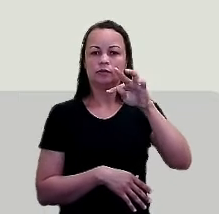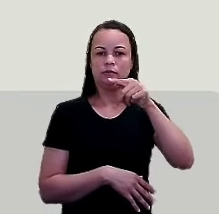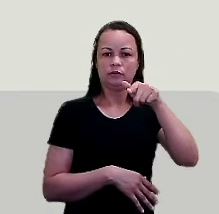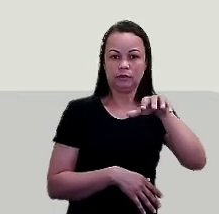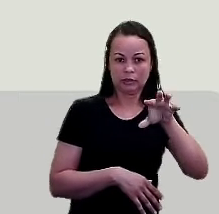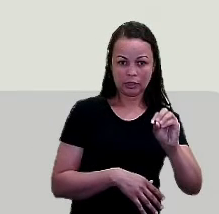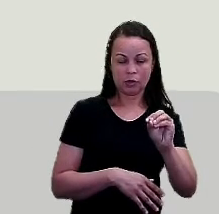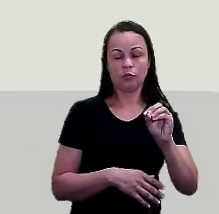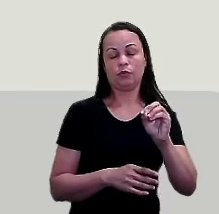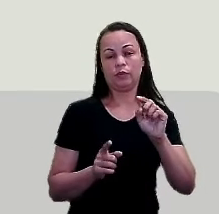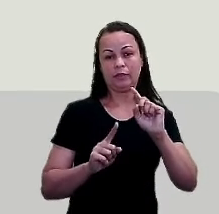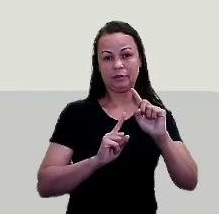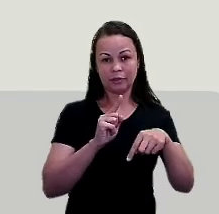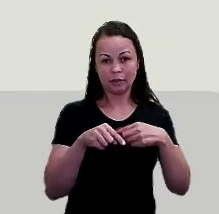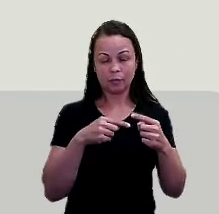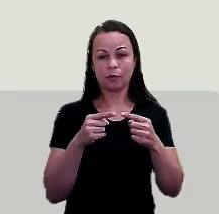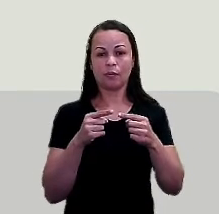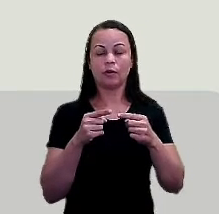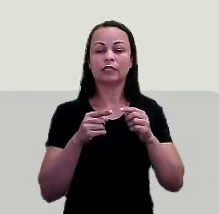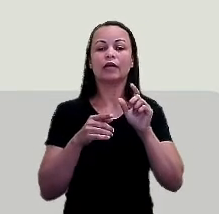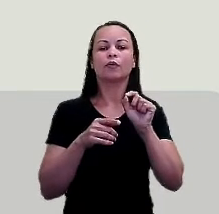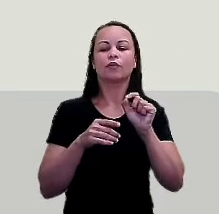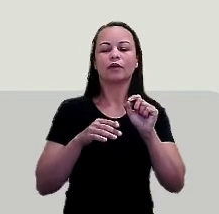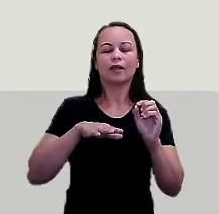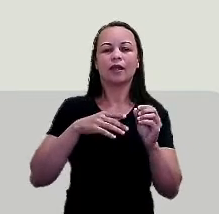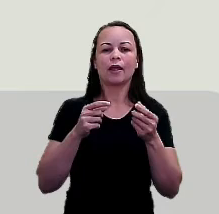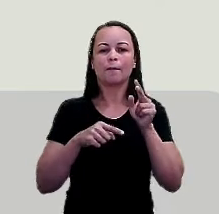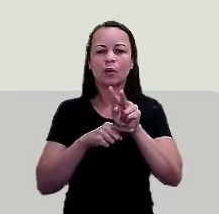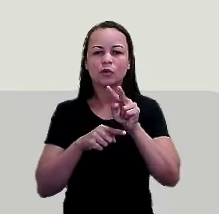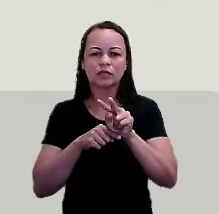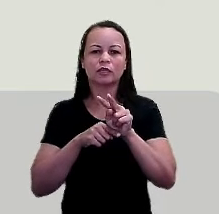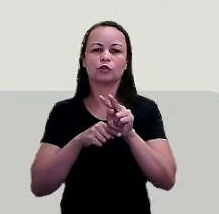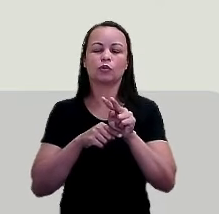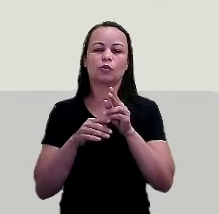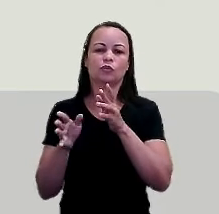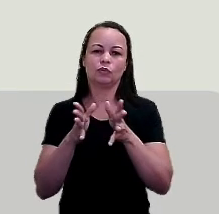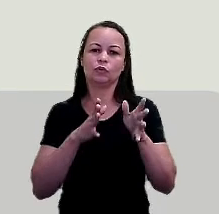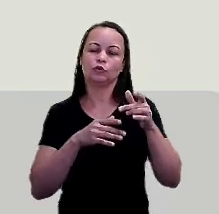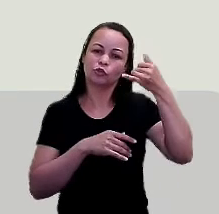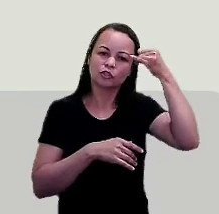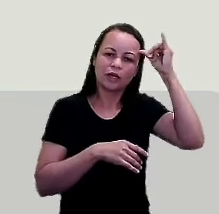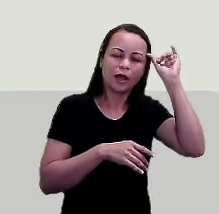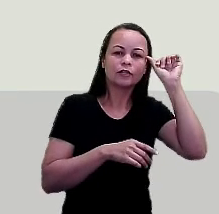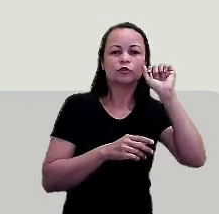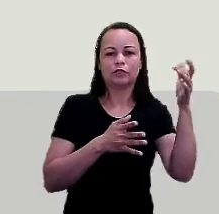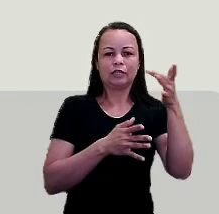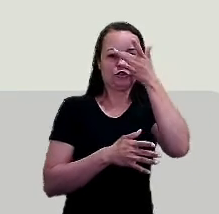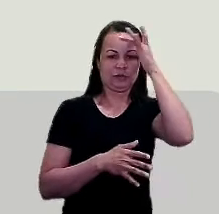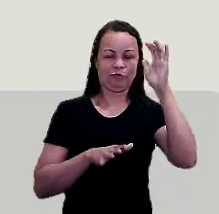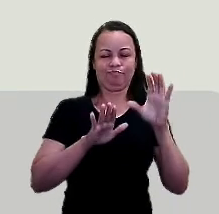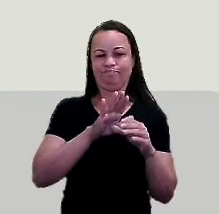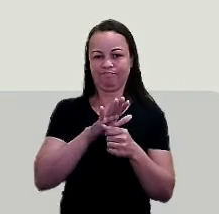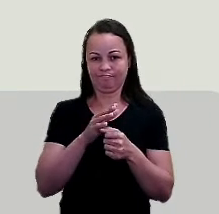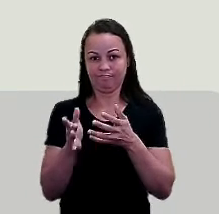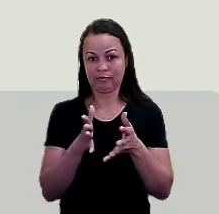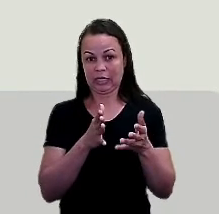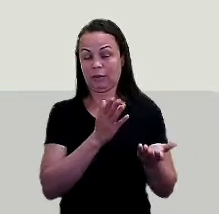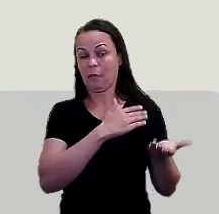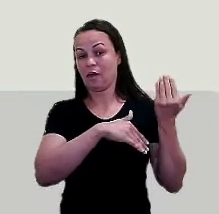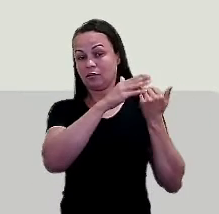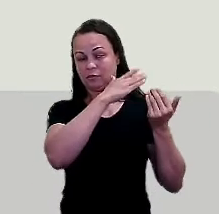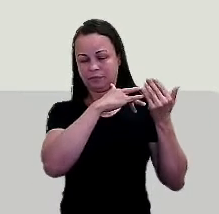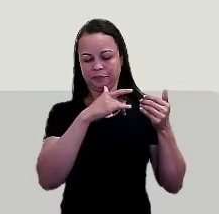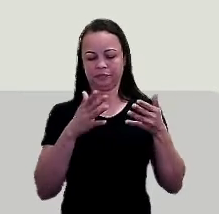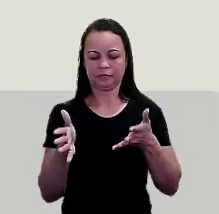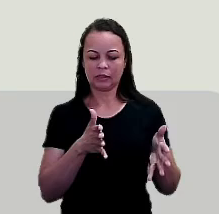Braga trouxe o Santo Antão para nós, né? Já que ele foi um dos principais desenvolvedores da nossa cidade. A gente tem